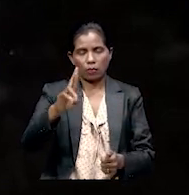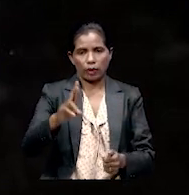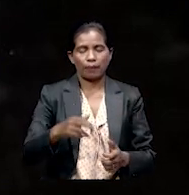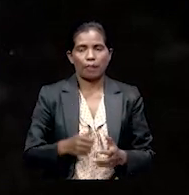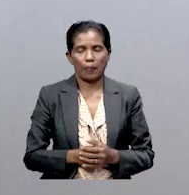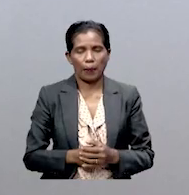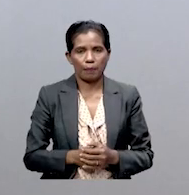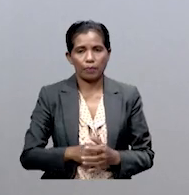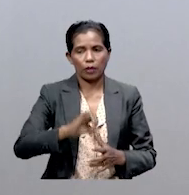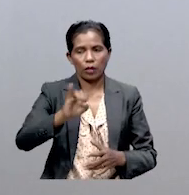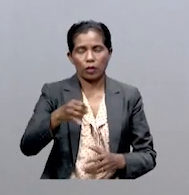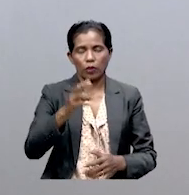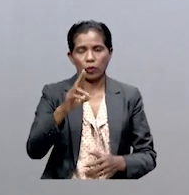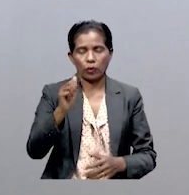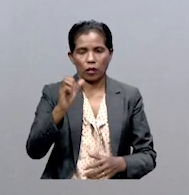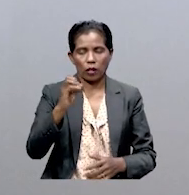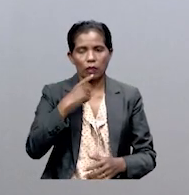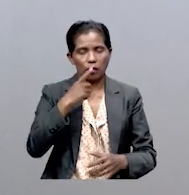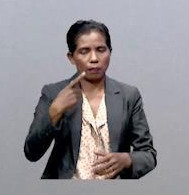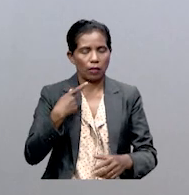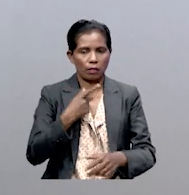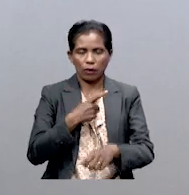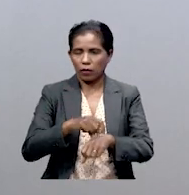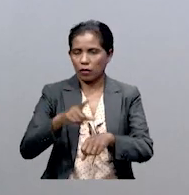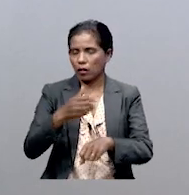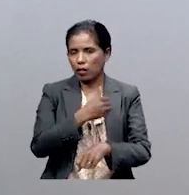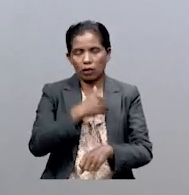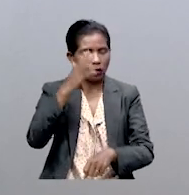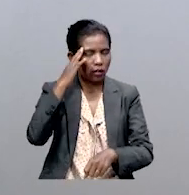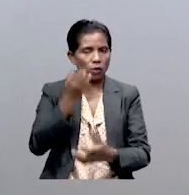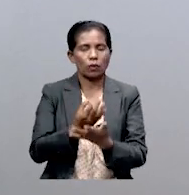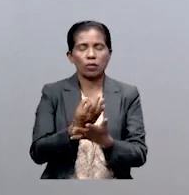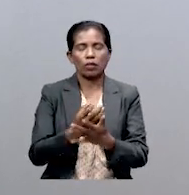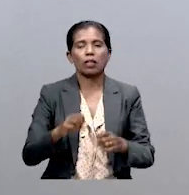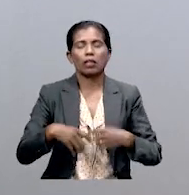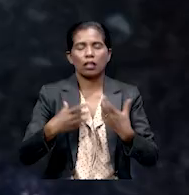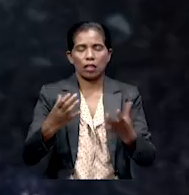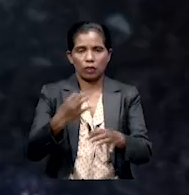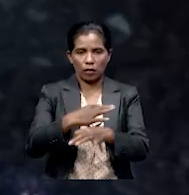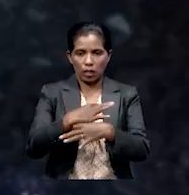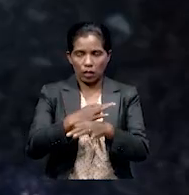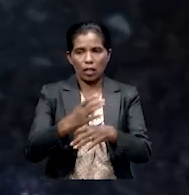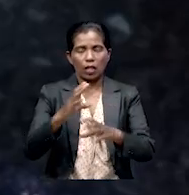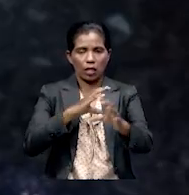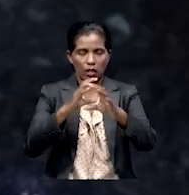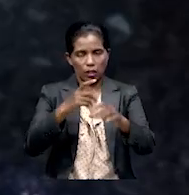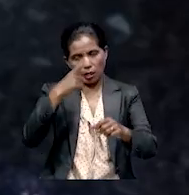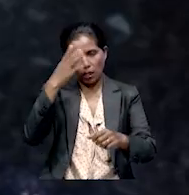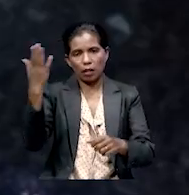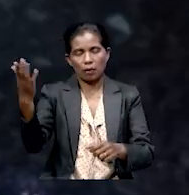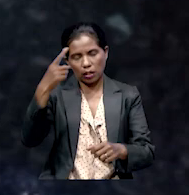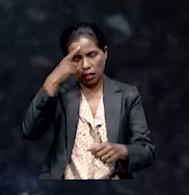Rui Amaral explica, Parlamento Nacional se deu até no orçamento hira mak aloca a tuhadia careta refere, tamba